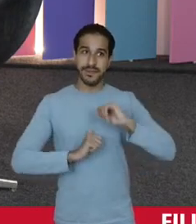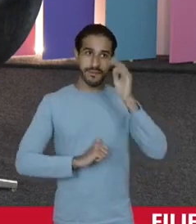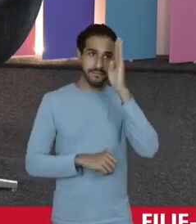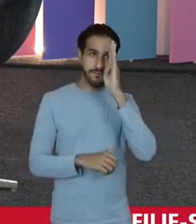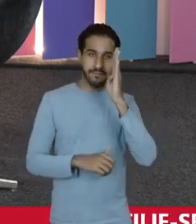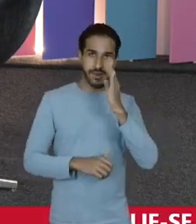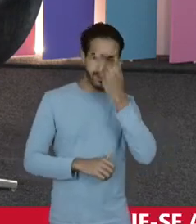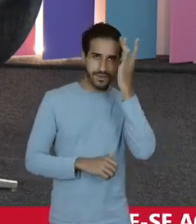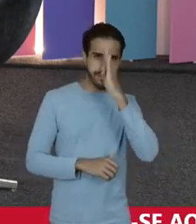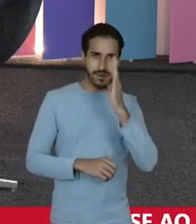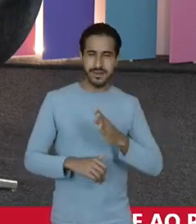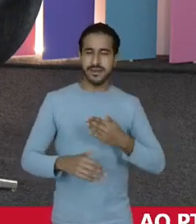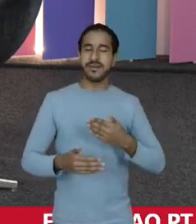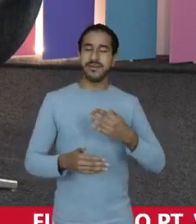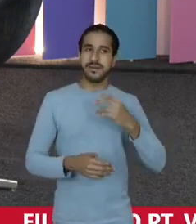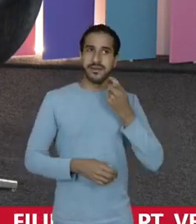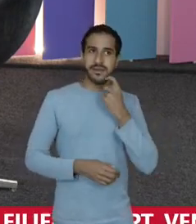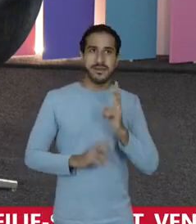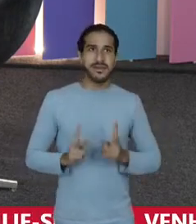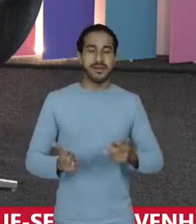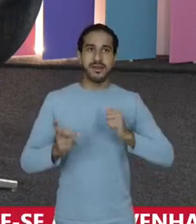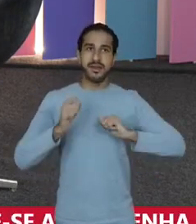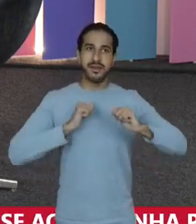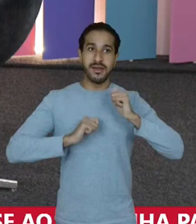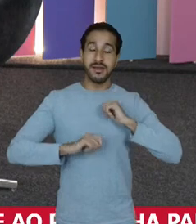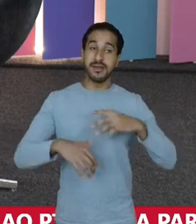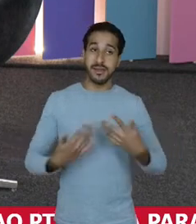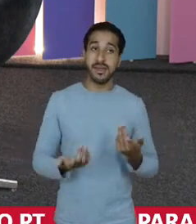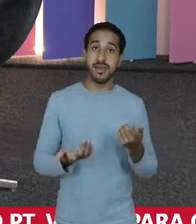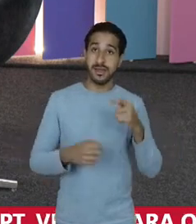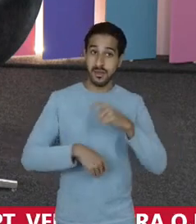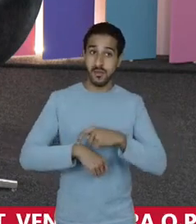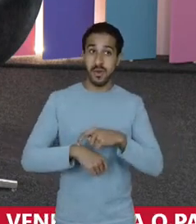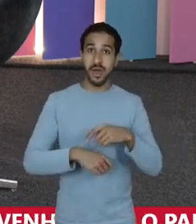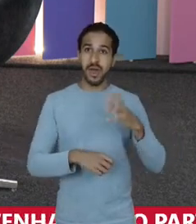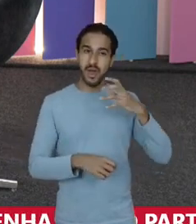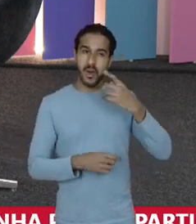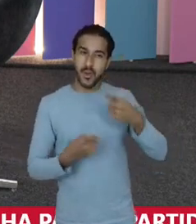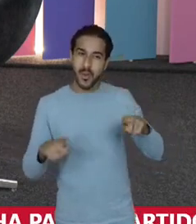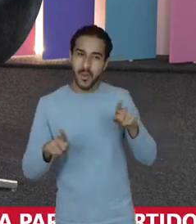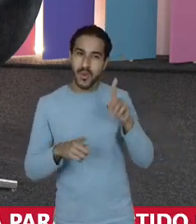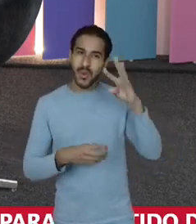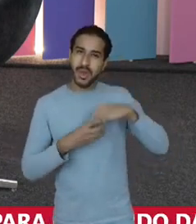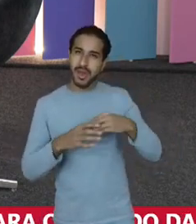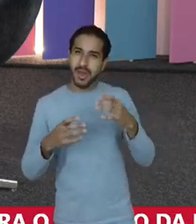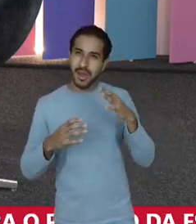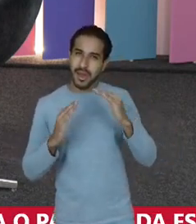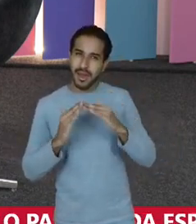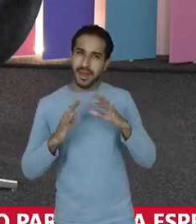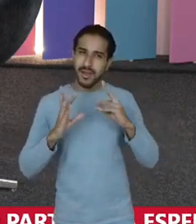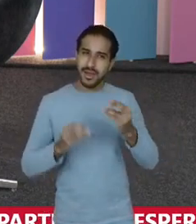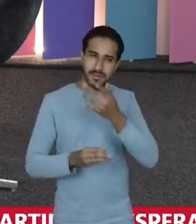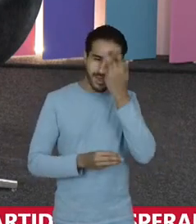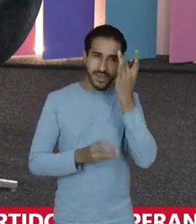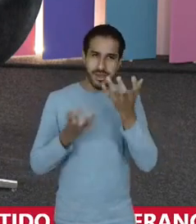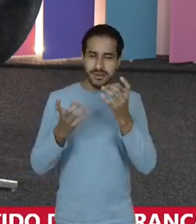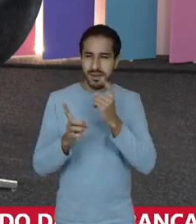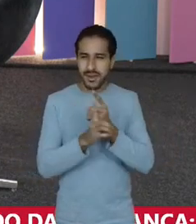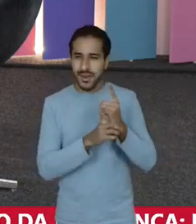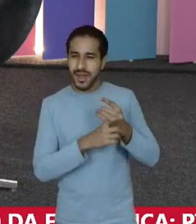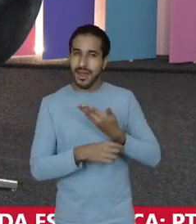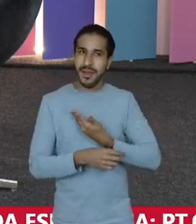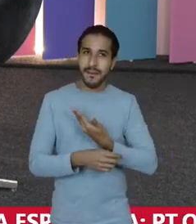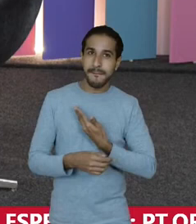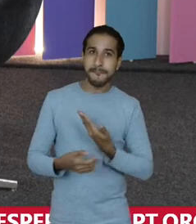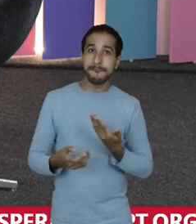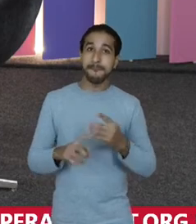brasileiro, independente de tudo, na sexta sempre se anima. E é nessa hora que a música entra em casa, que todo mundo quer encontrar os